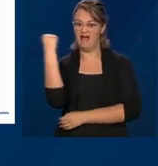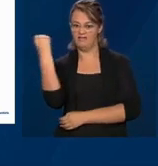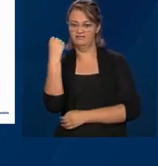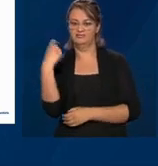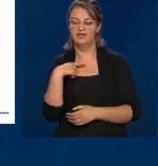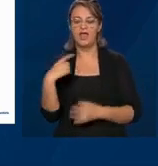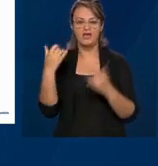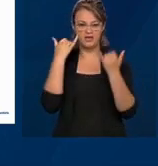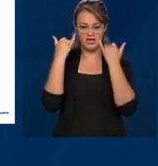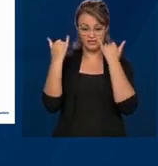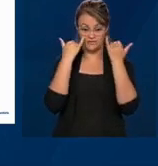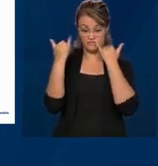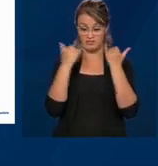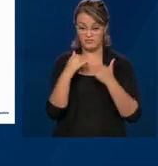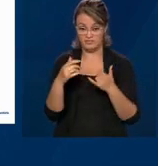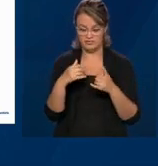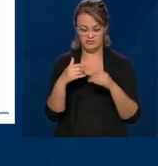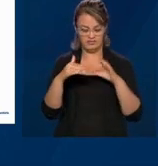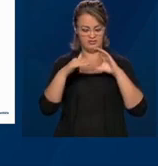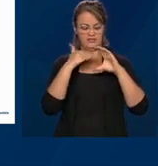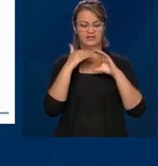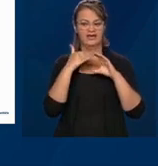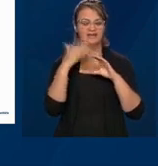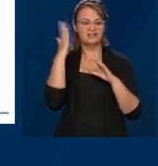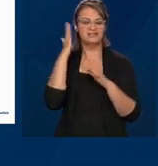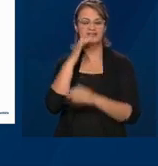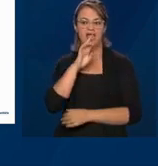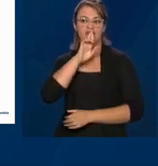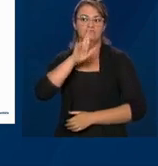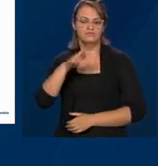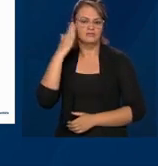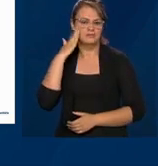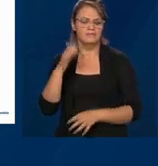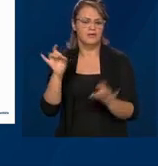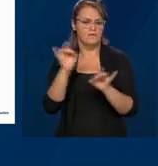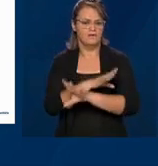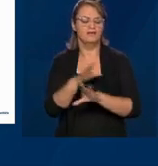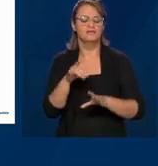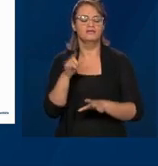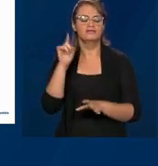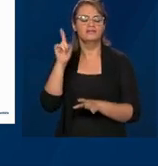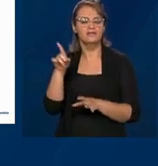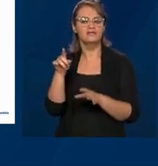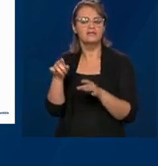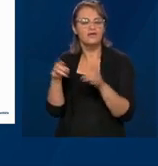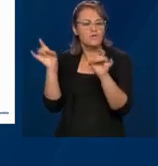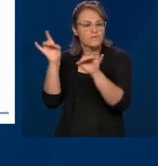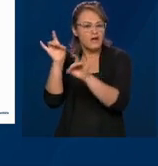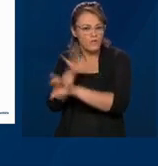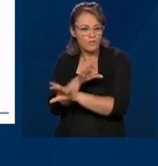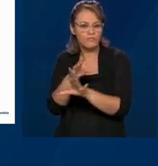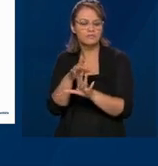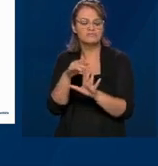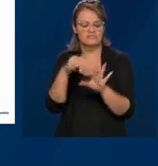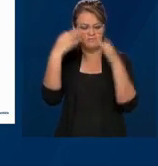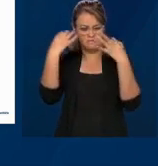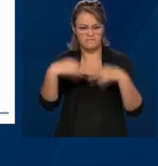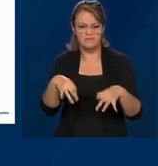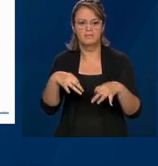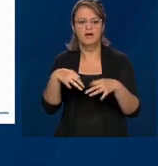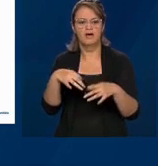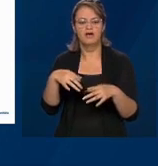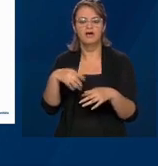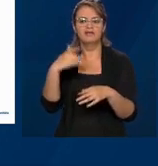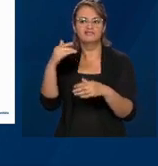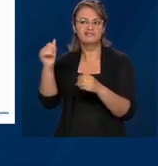Os dados eles não foram suficientes para permitir uma conclusão ou mostrar